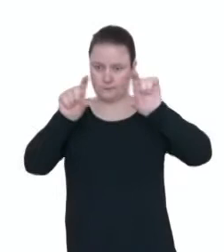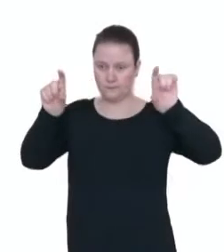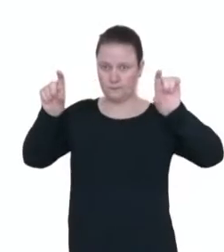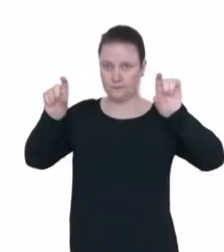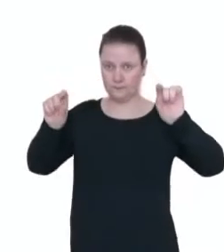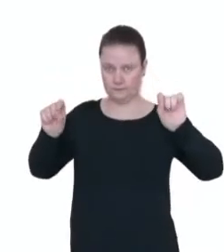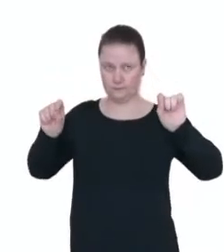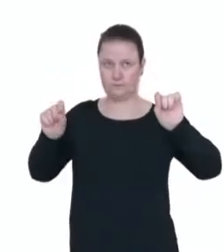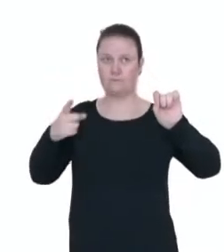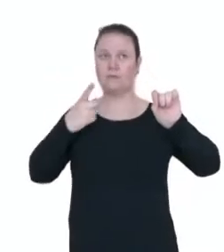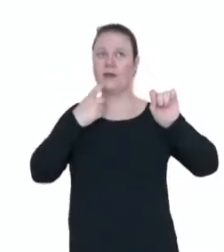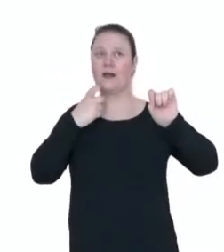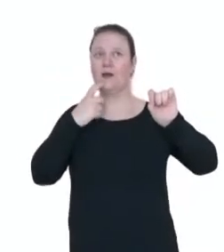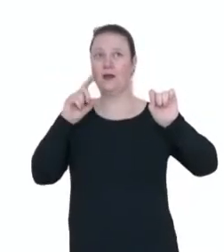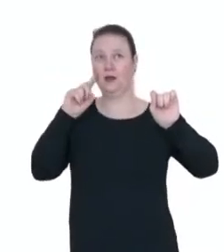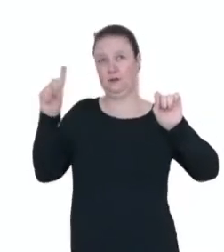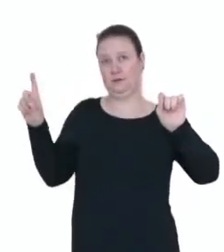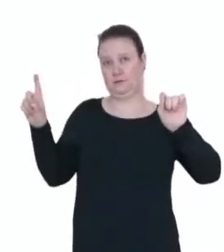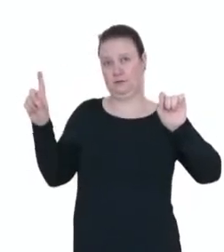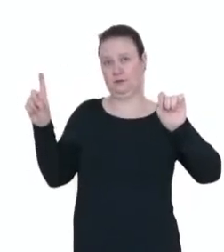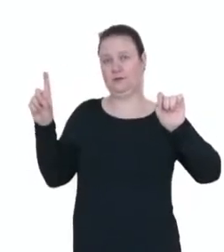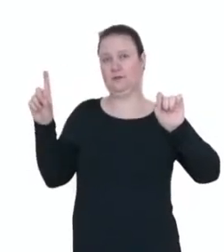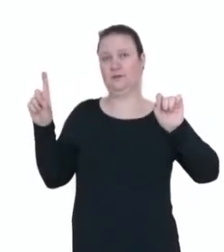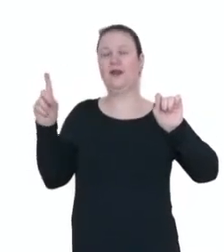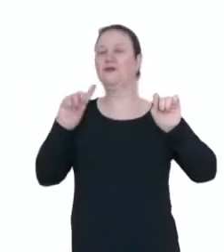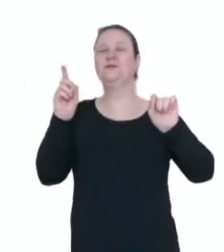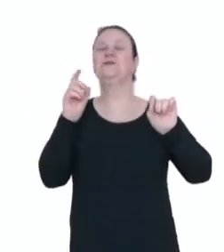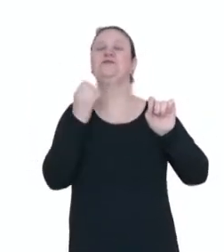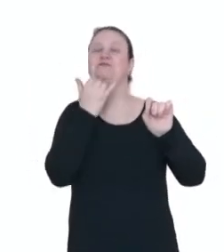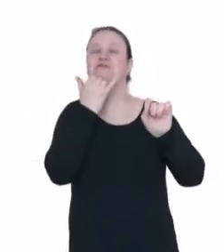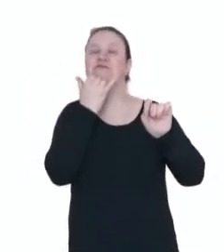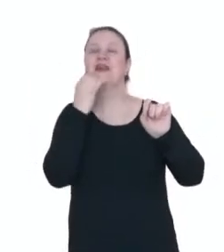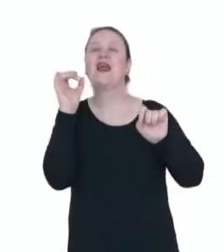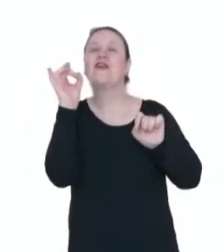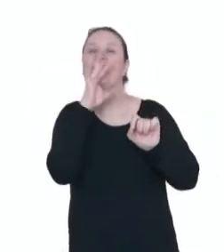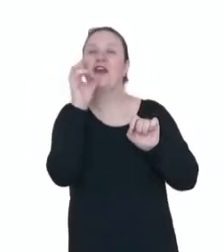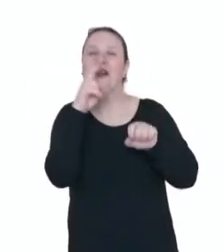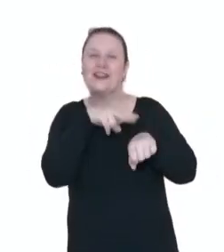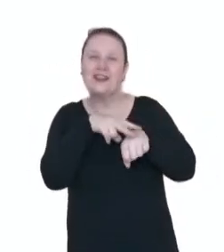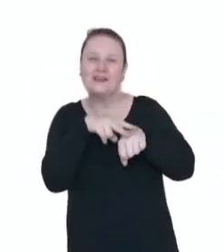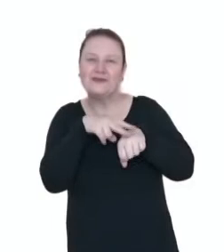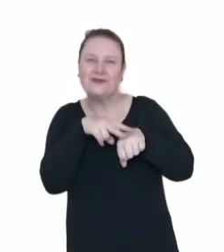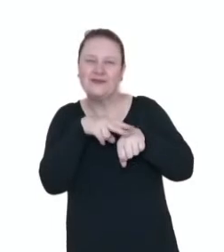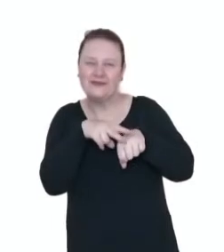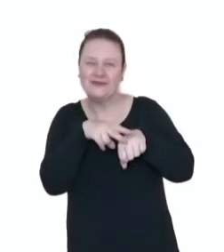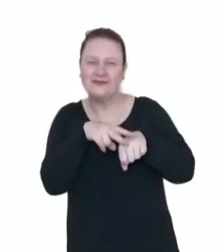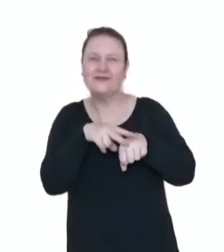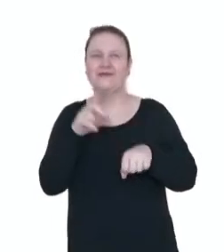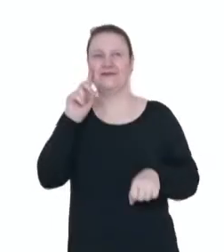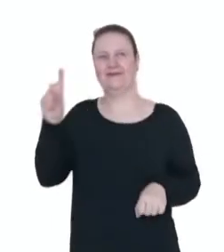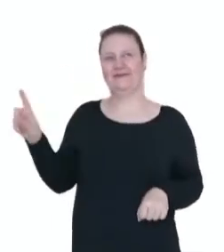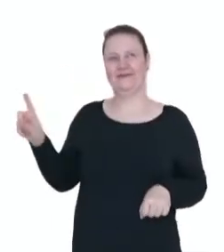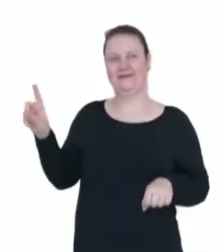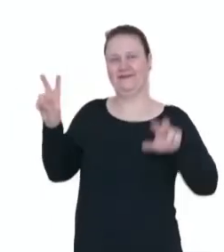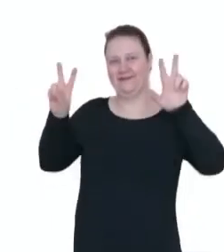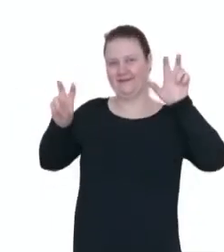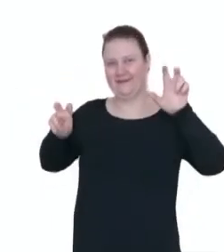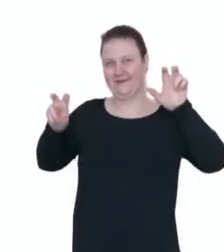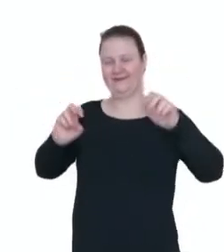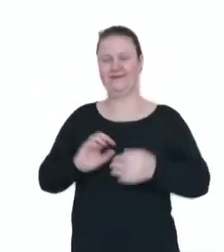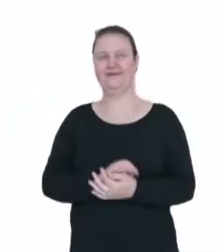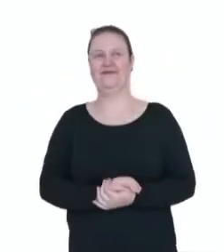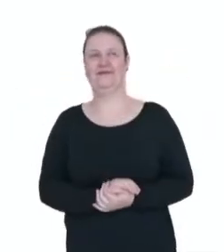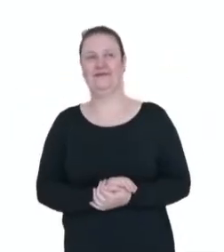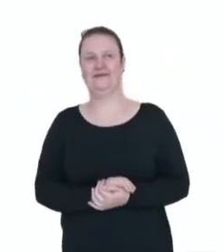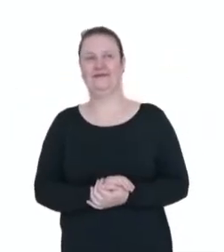está em verde para você acompanhar. Que a importância de uma coisa não se mede com fita métrica, nem com balanças, nem barômetros.